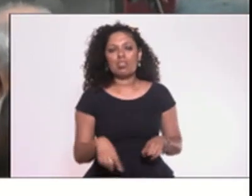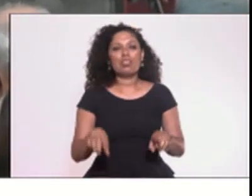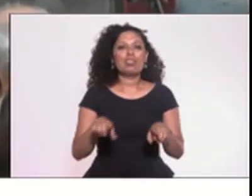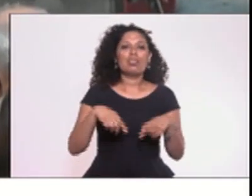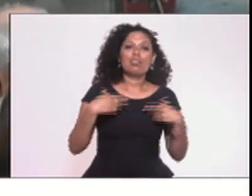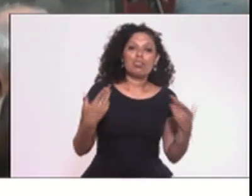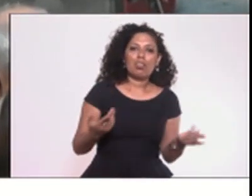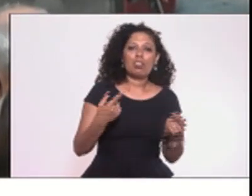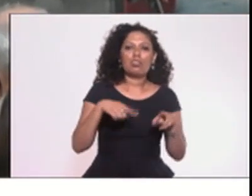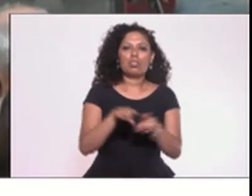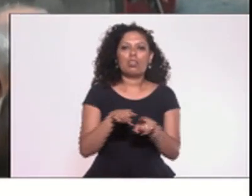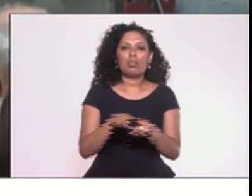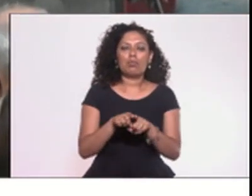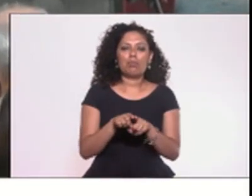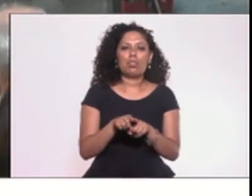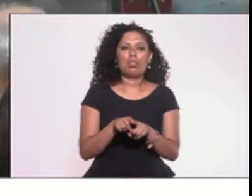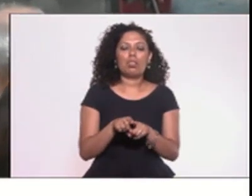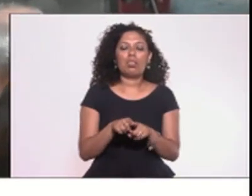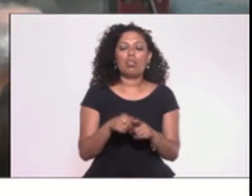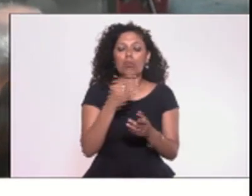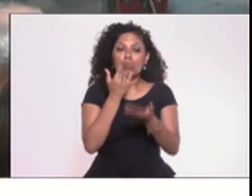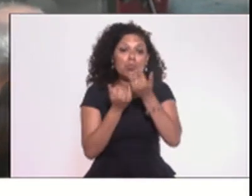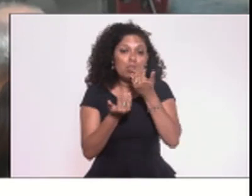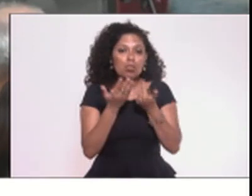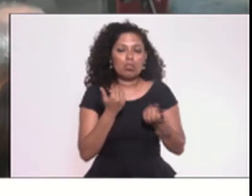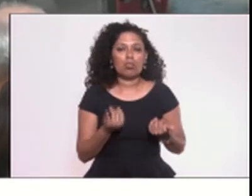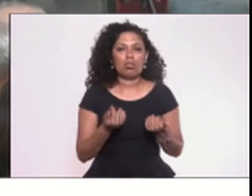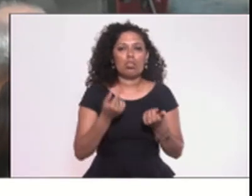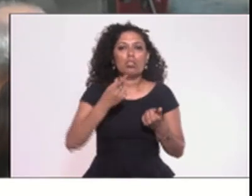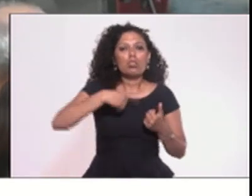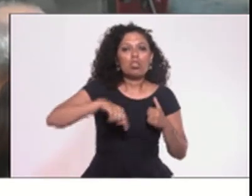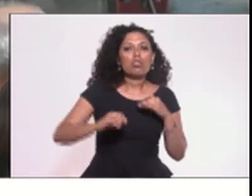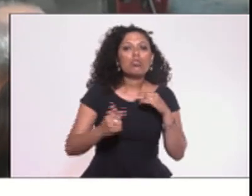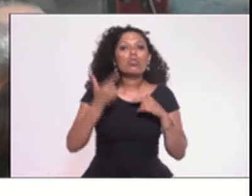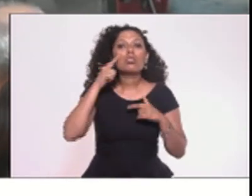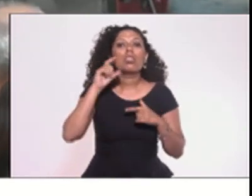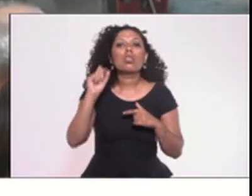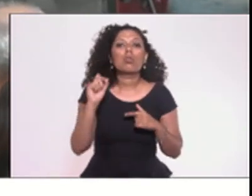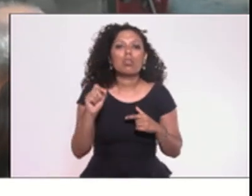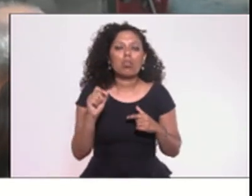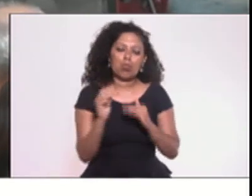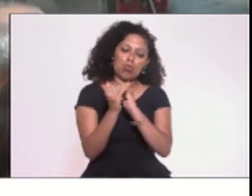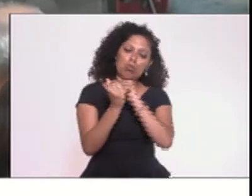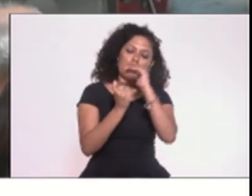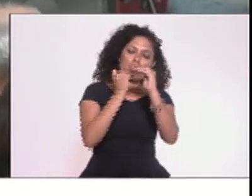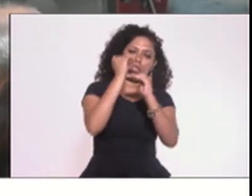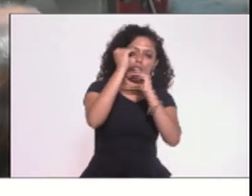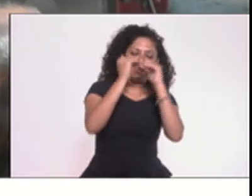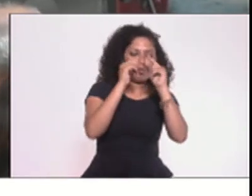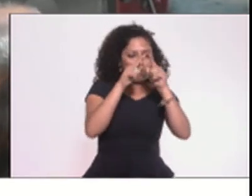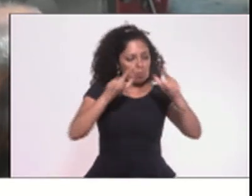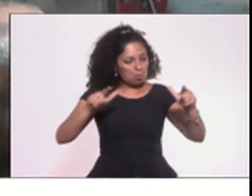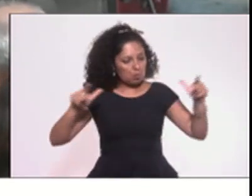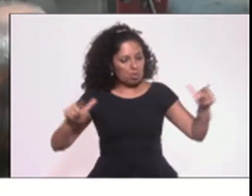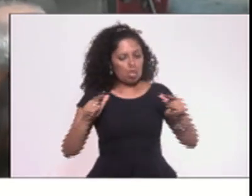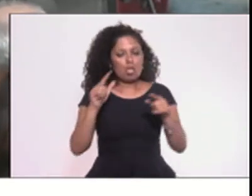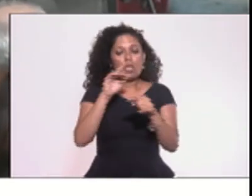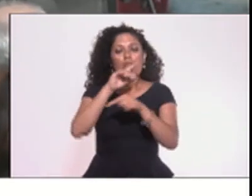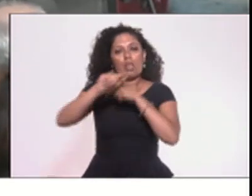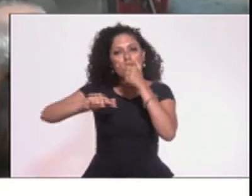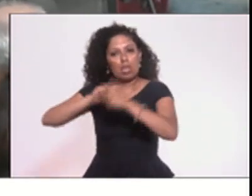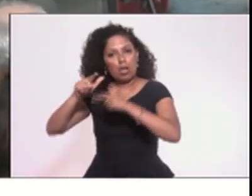aí, também a rastreabilidade de alimento, gerando o quê? Gerando desenvolvimento territorial, gerando